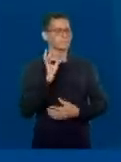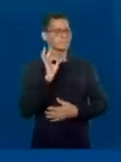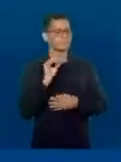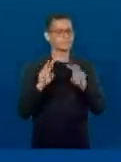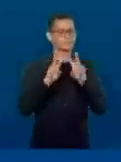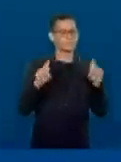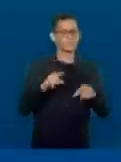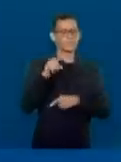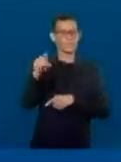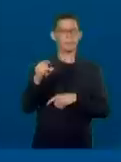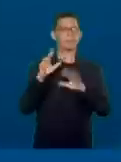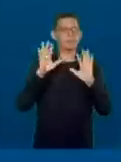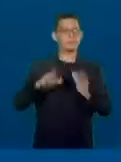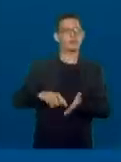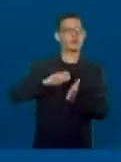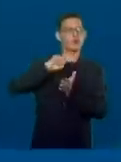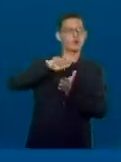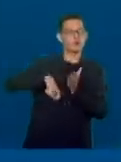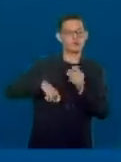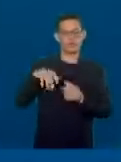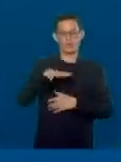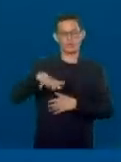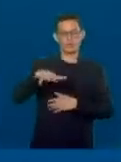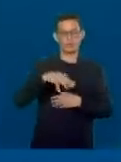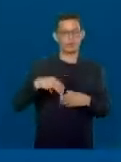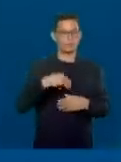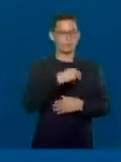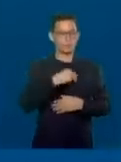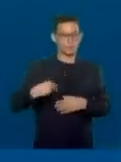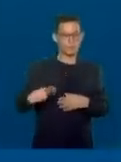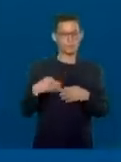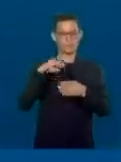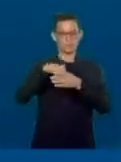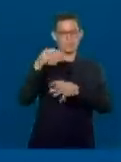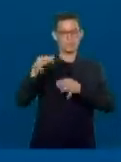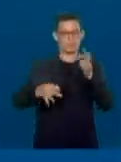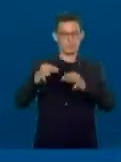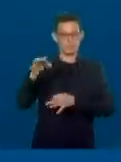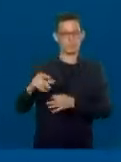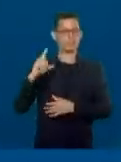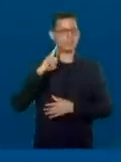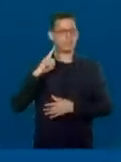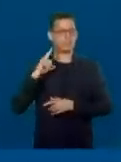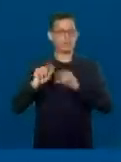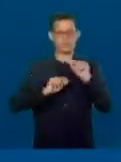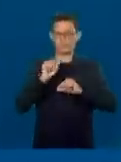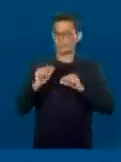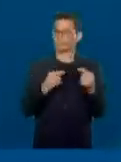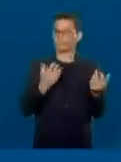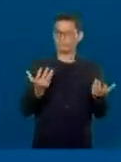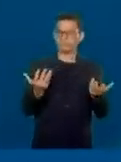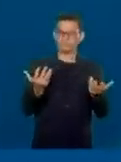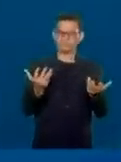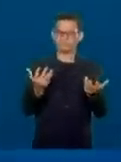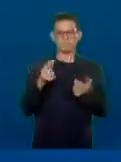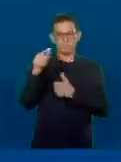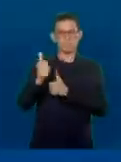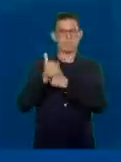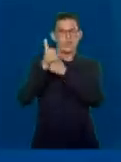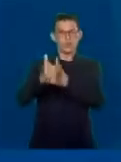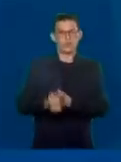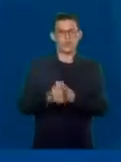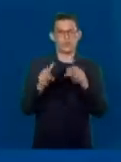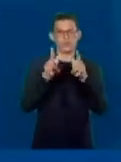foi feito contato com o ministro da Justiça, que é um delegado da Polícia Federal, Anderson Torres, para que ele acompanhasse o